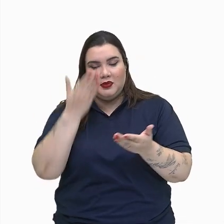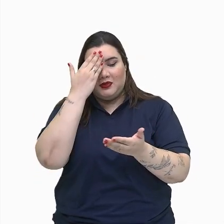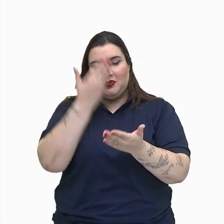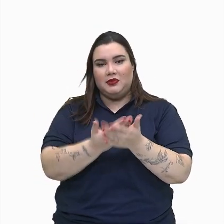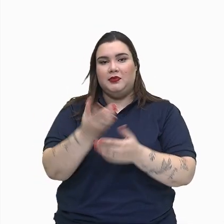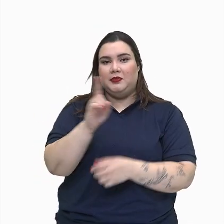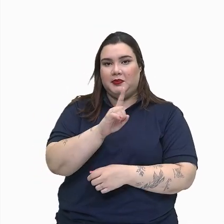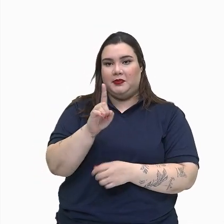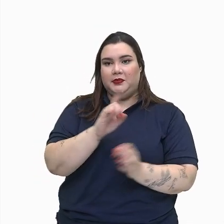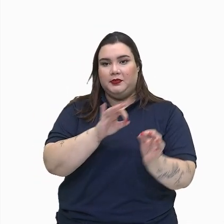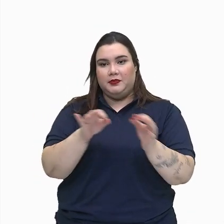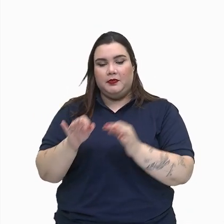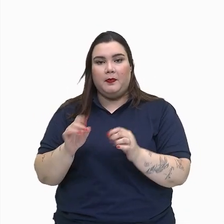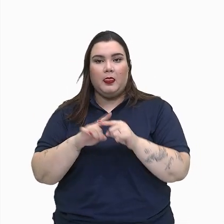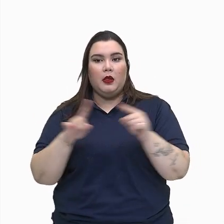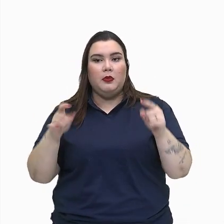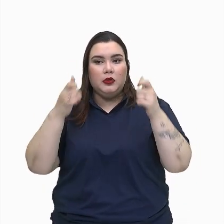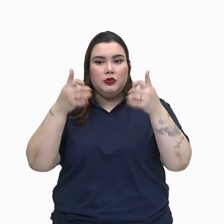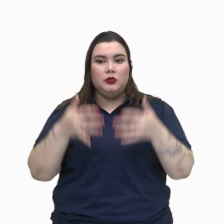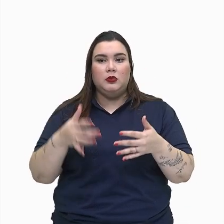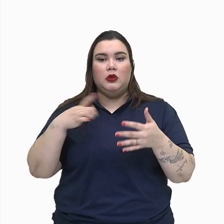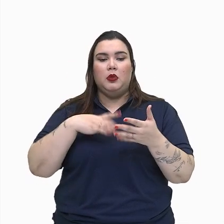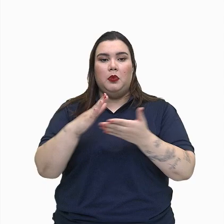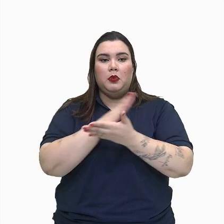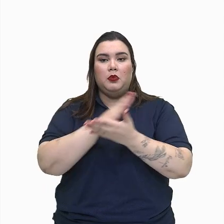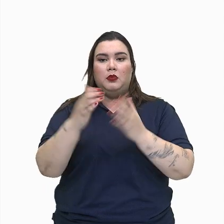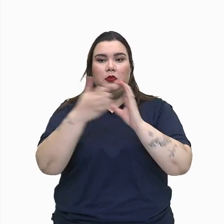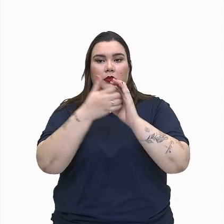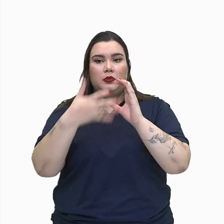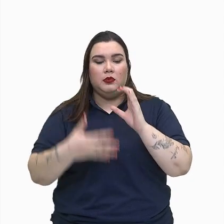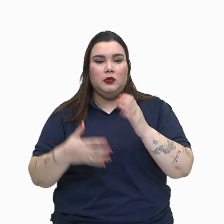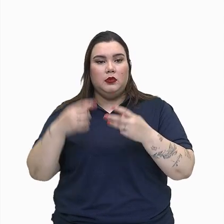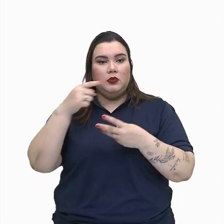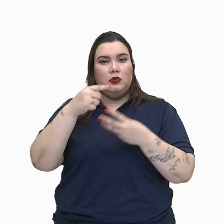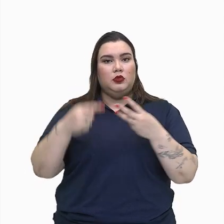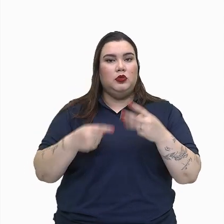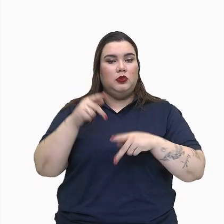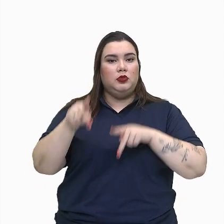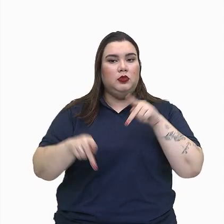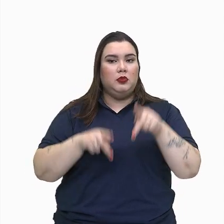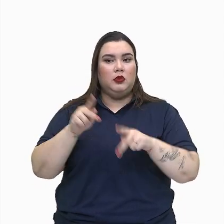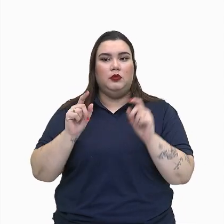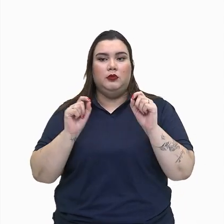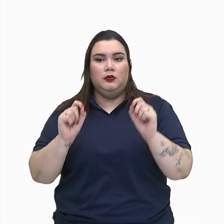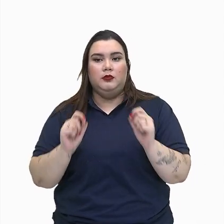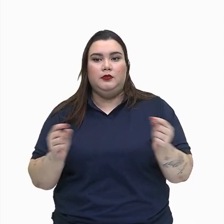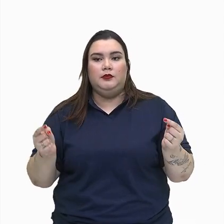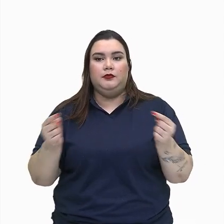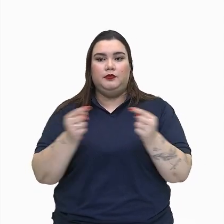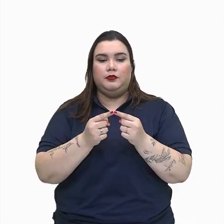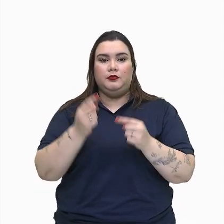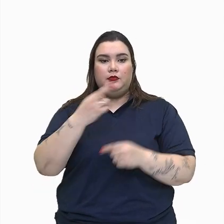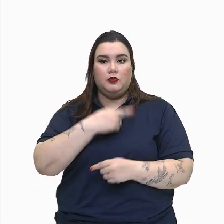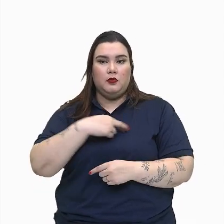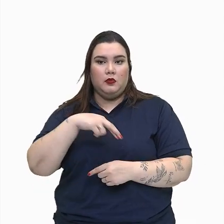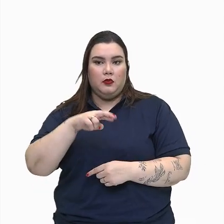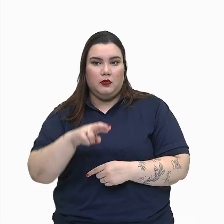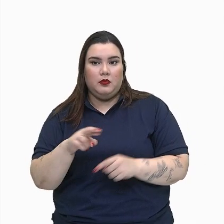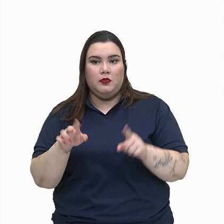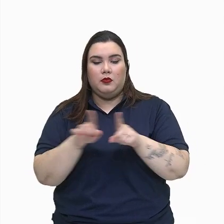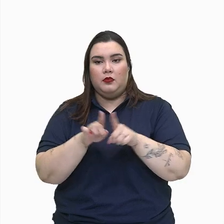né? Mas vamos falar ainda sobre mais algumas características desses povos, que é a questão da religião